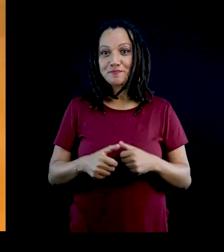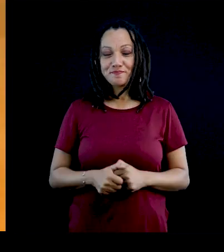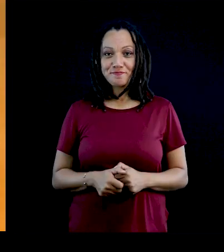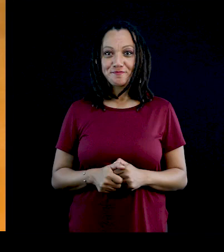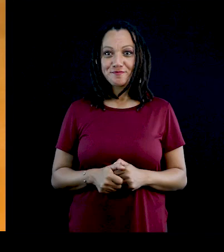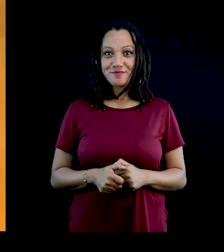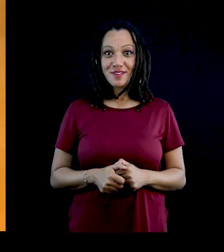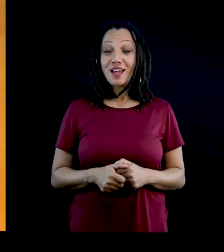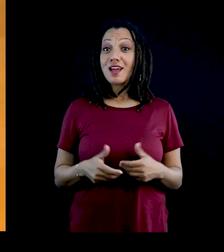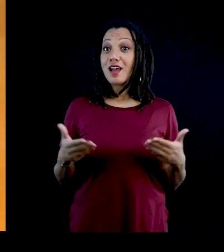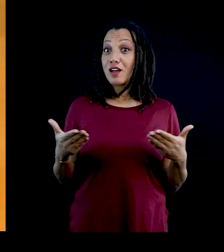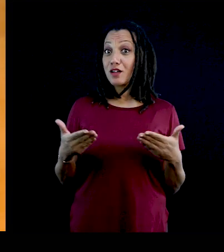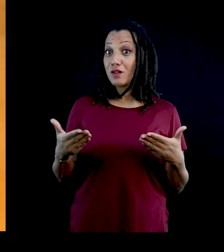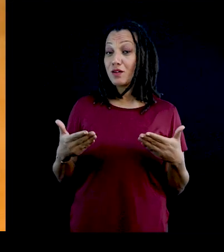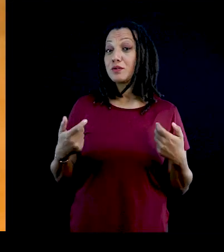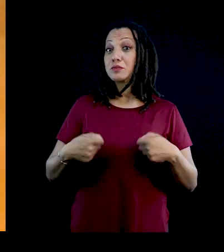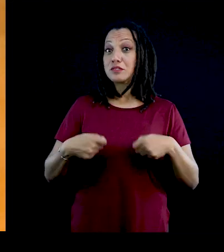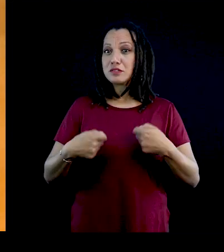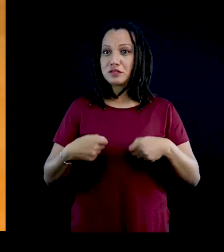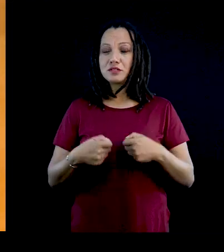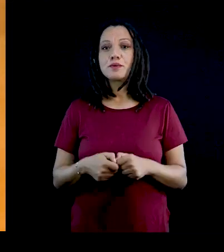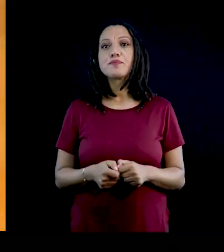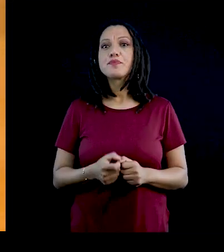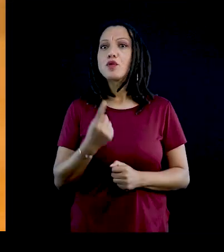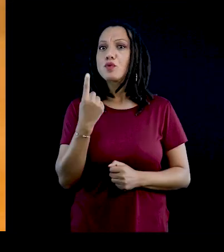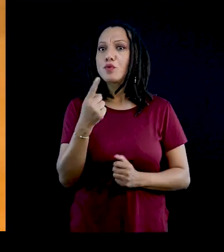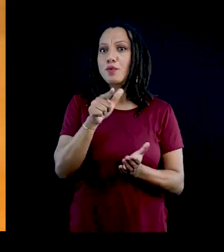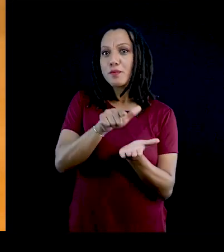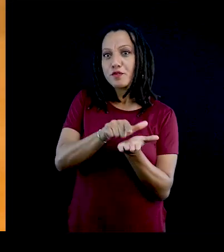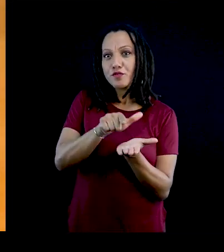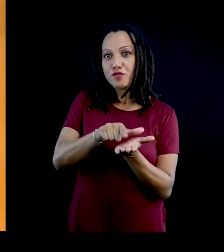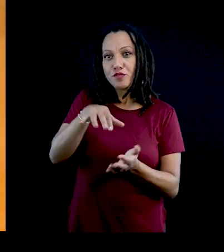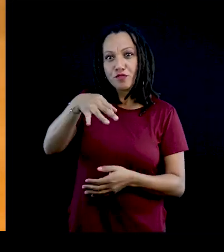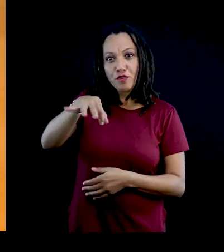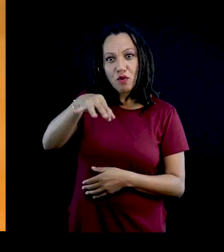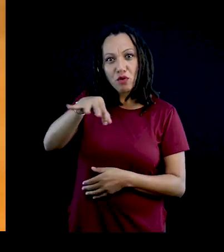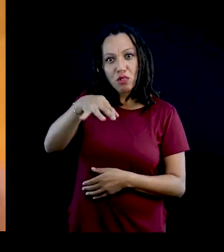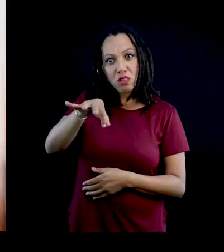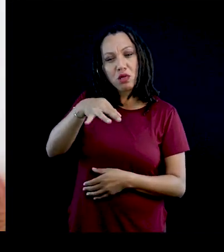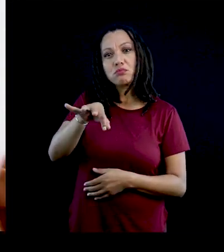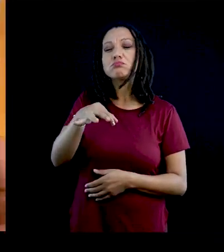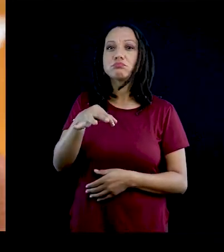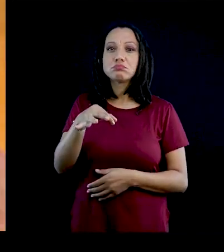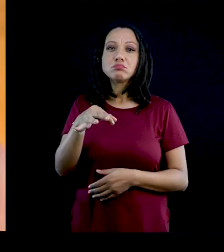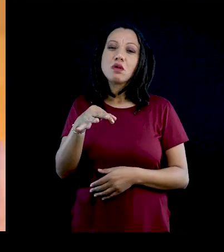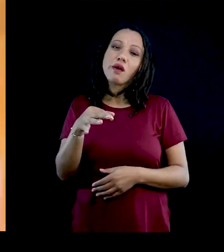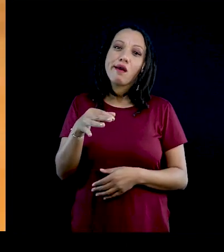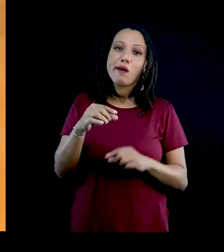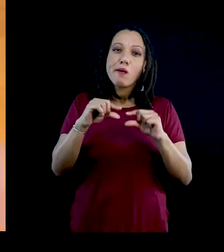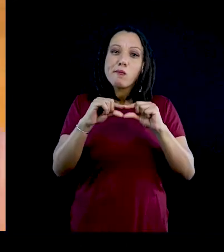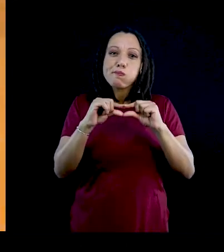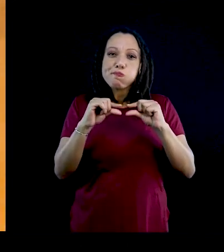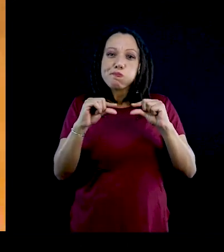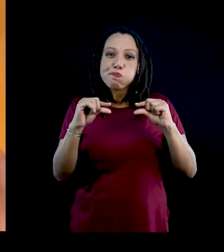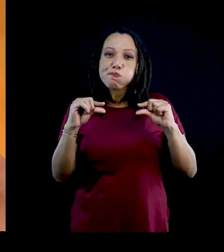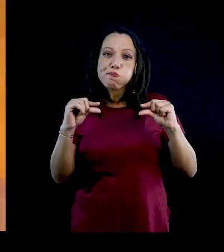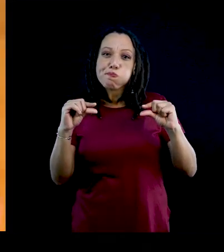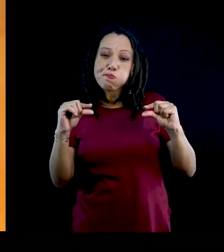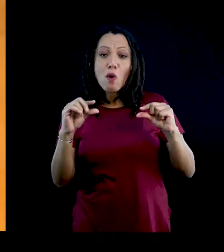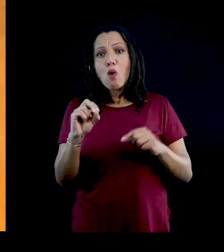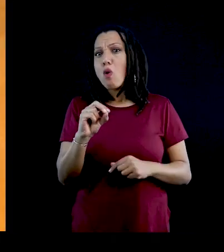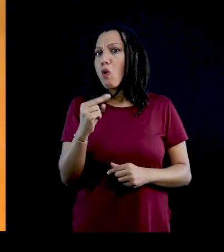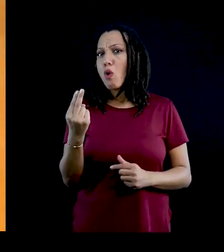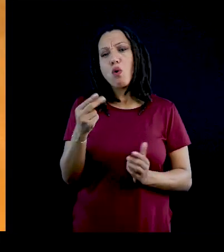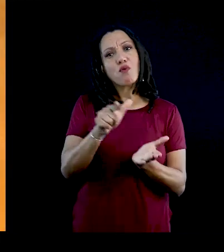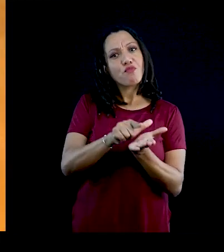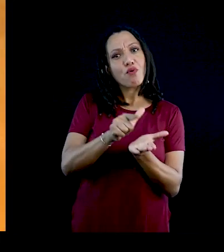atividade, a gente vai utilizar uma folha. Aqui eu escolhi uma folha com uma gramatura um pouco maior, ela é um pouquinho mais grossa